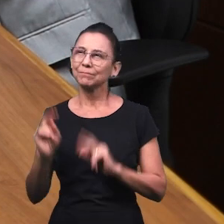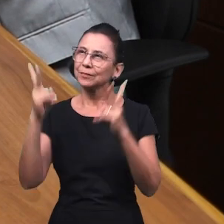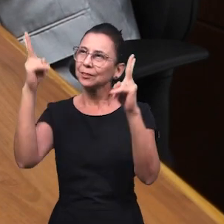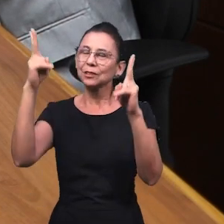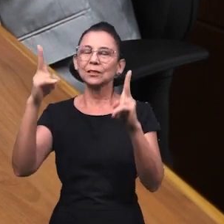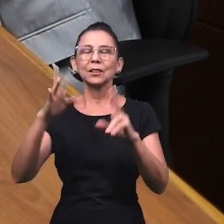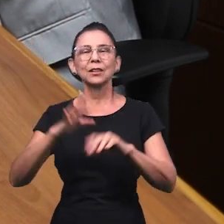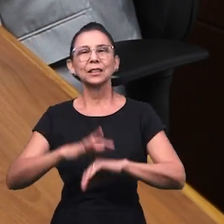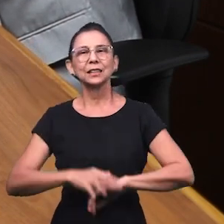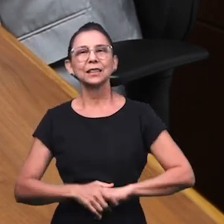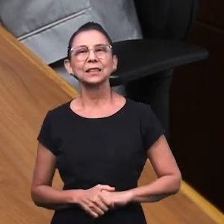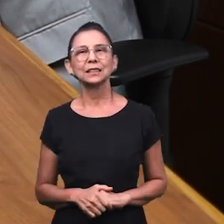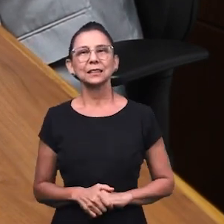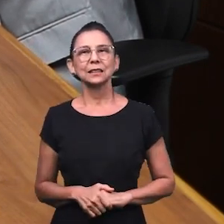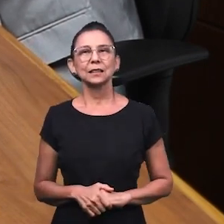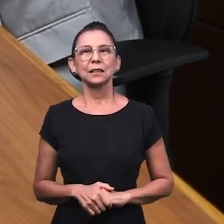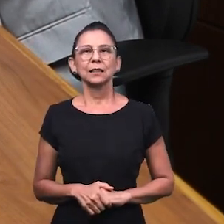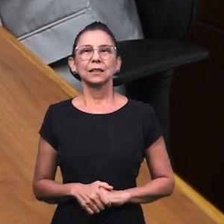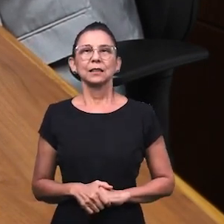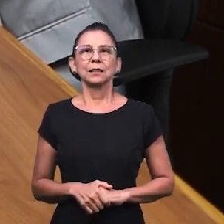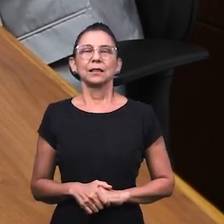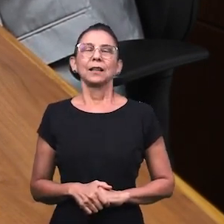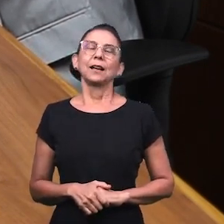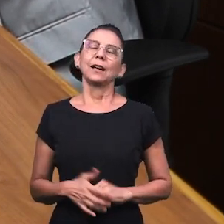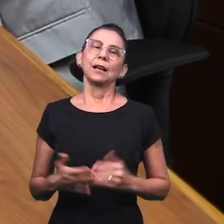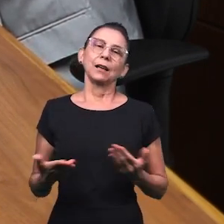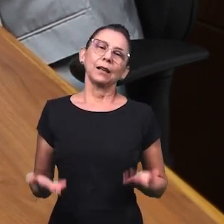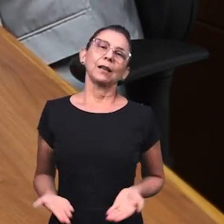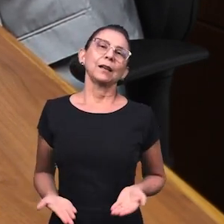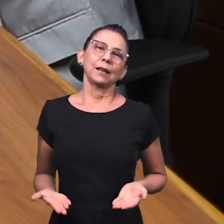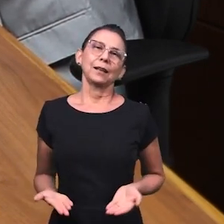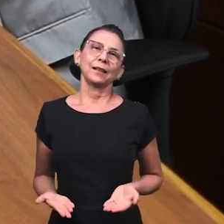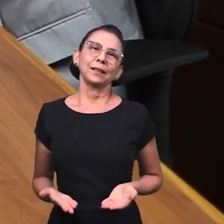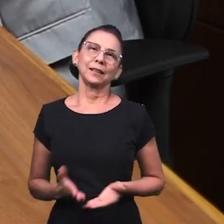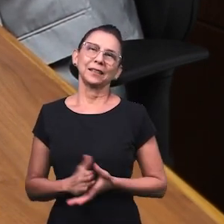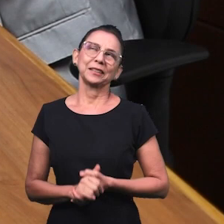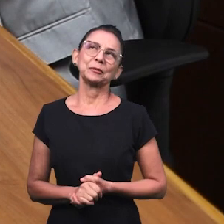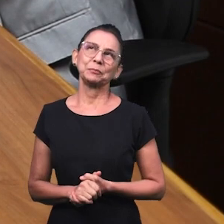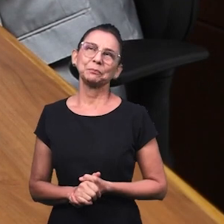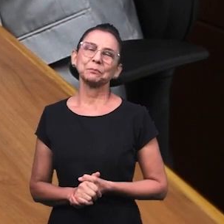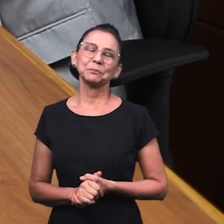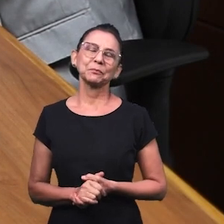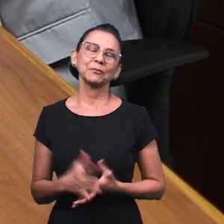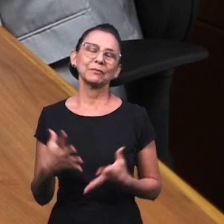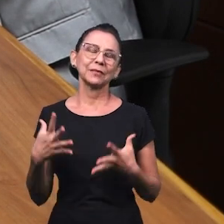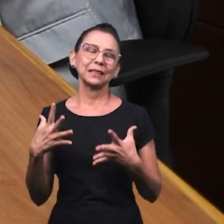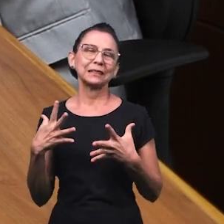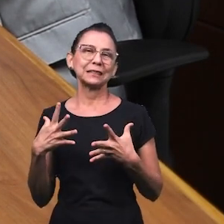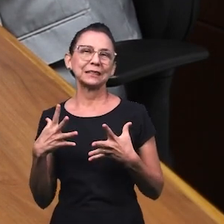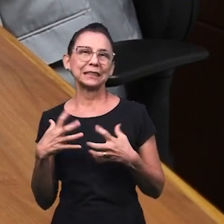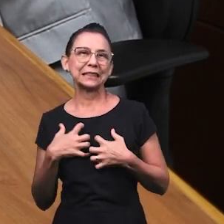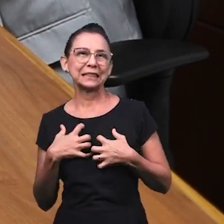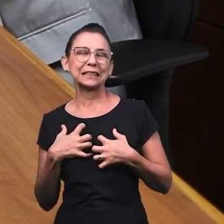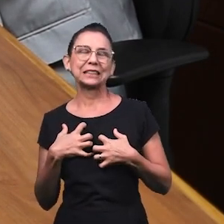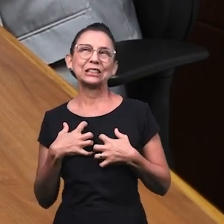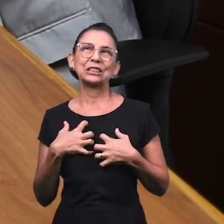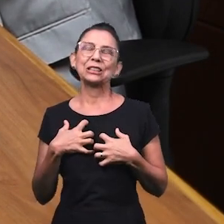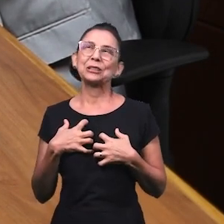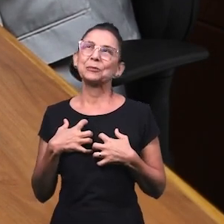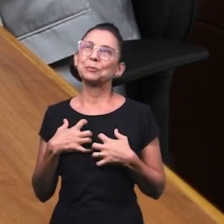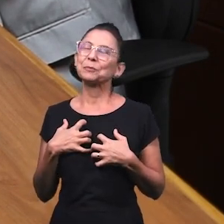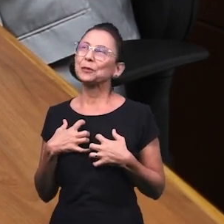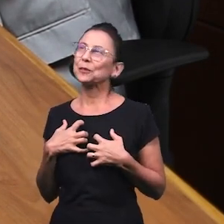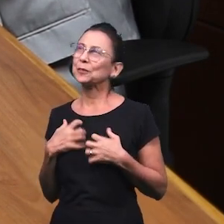uma vitória, isso não só nos traz um sentimento